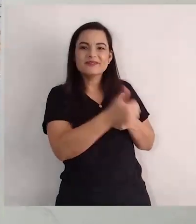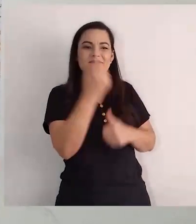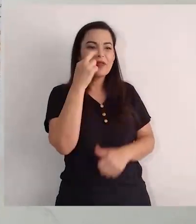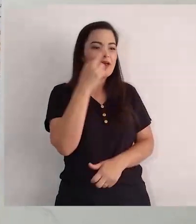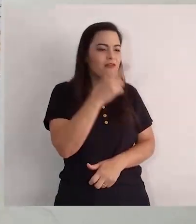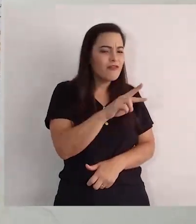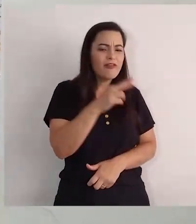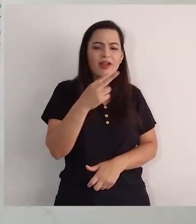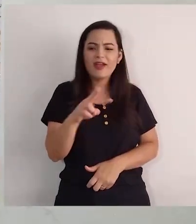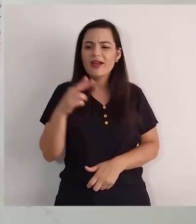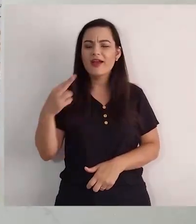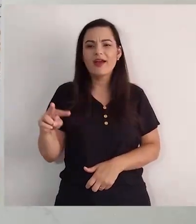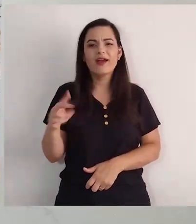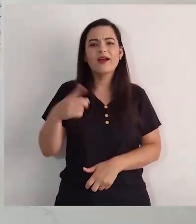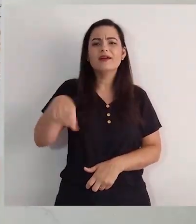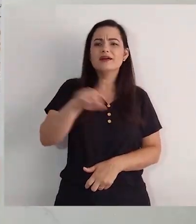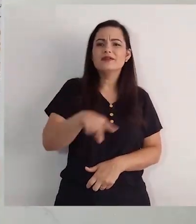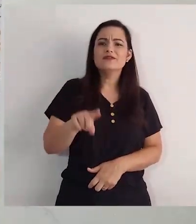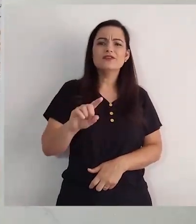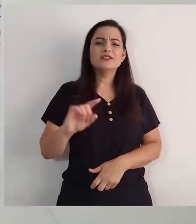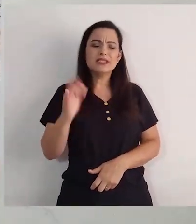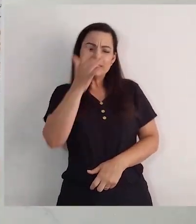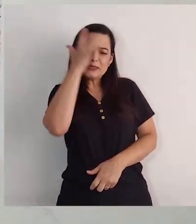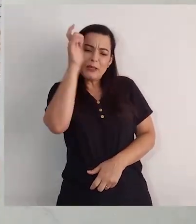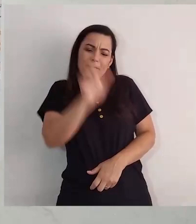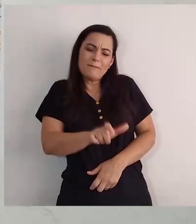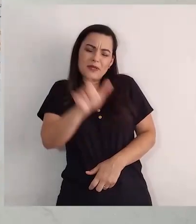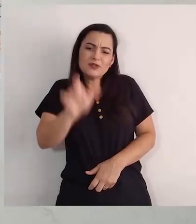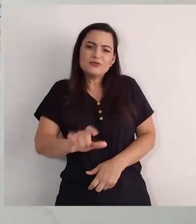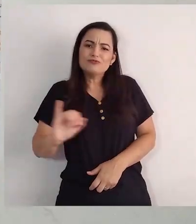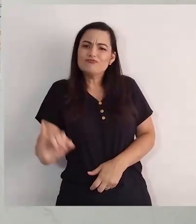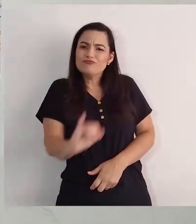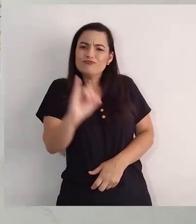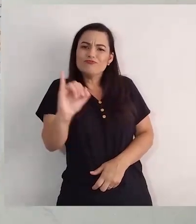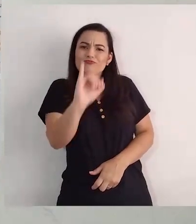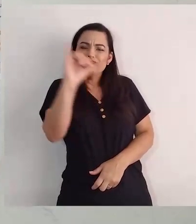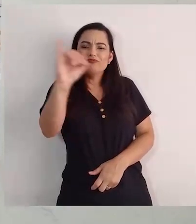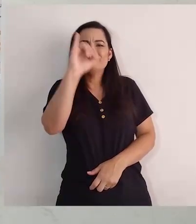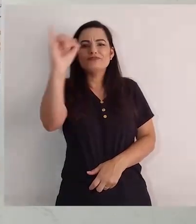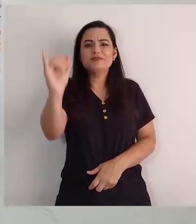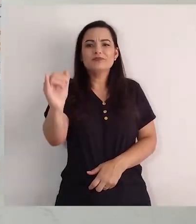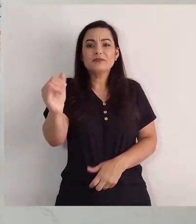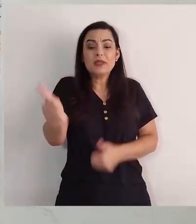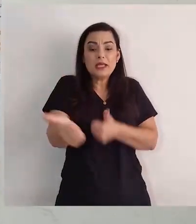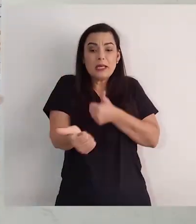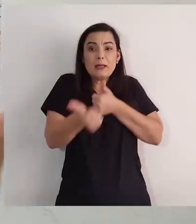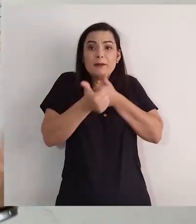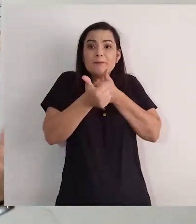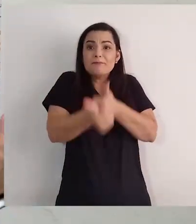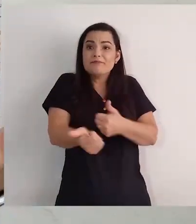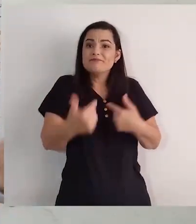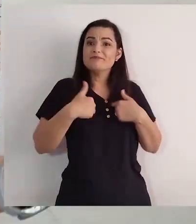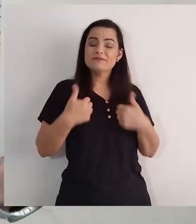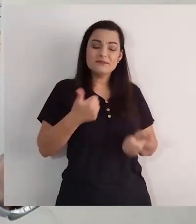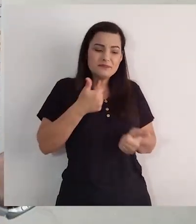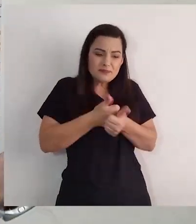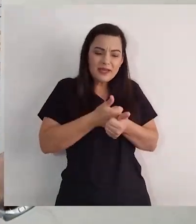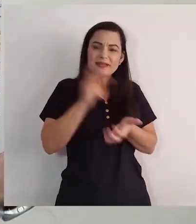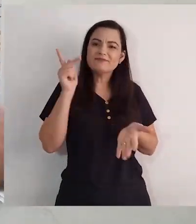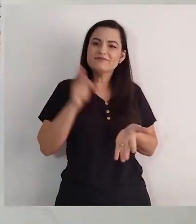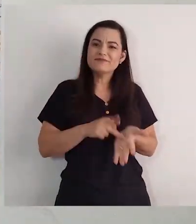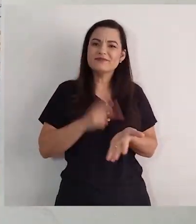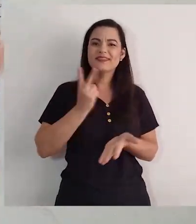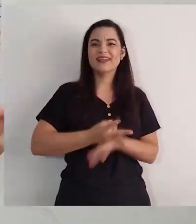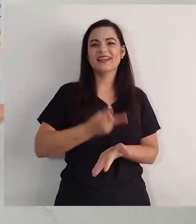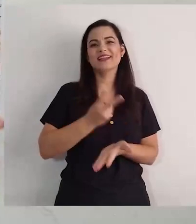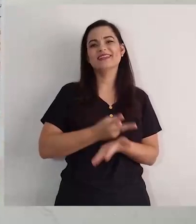essas preciosidades que me acompanharam bem pertinho, mesmo estando